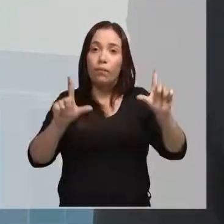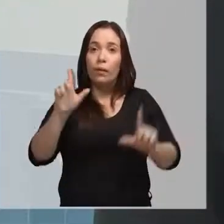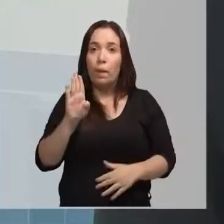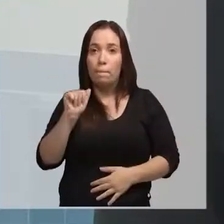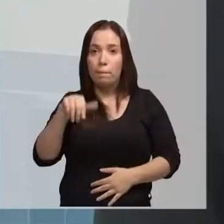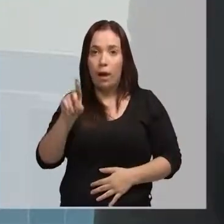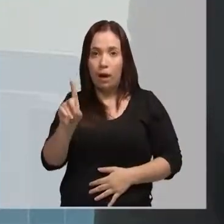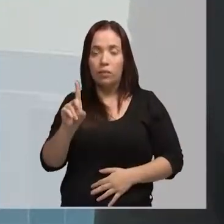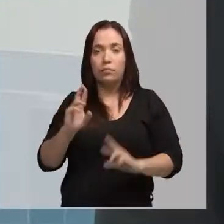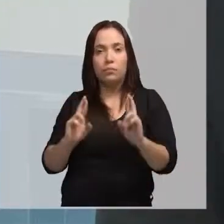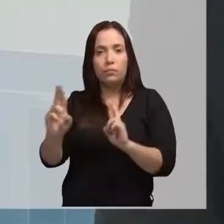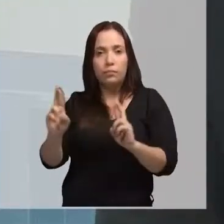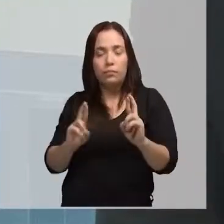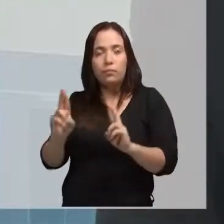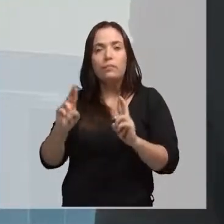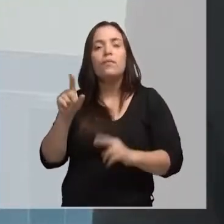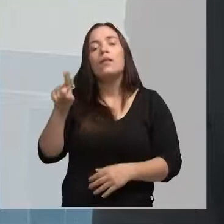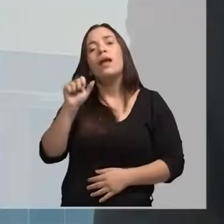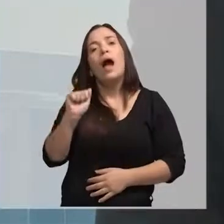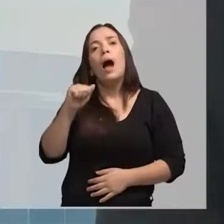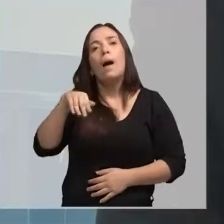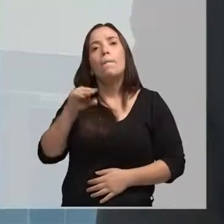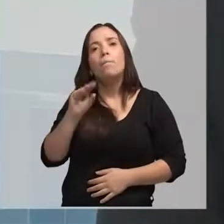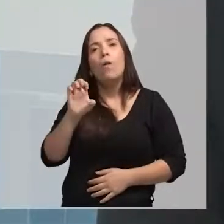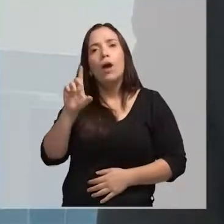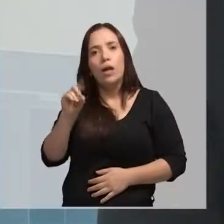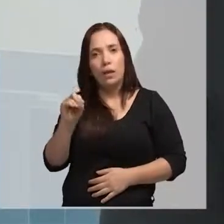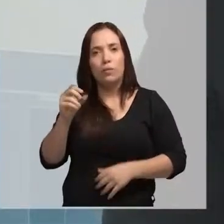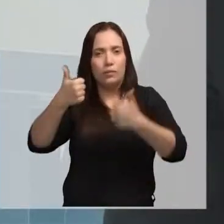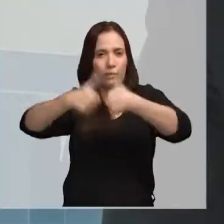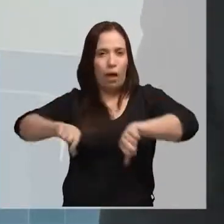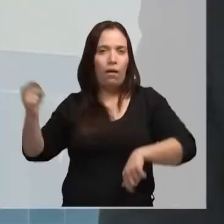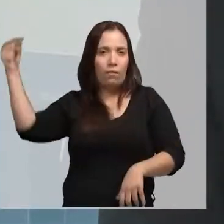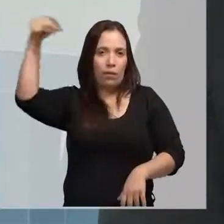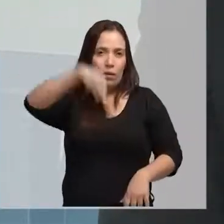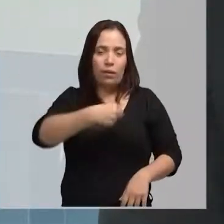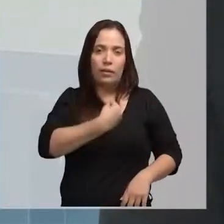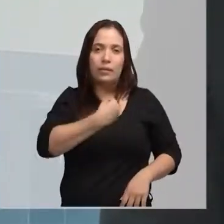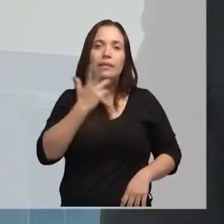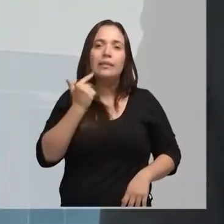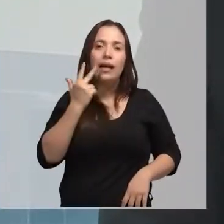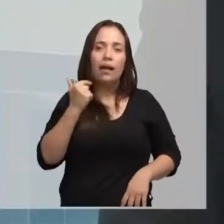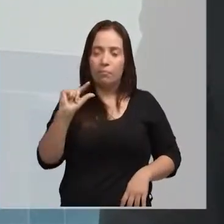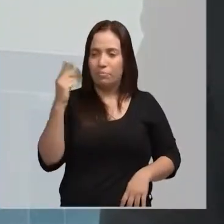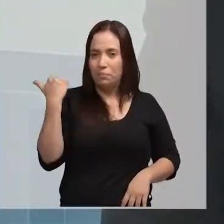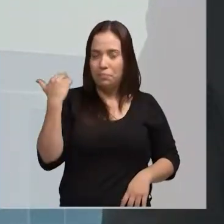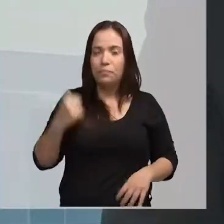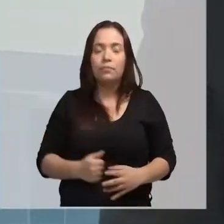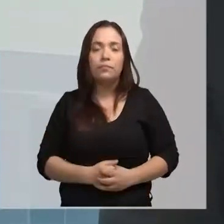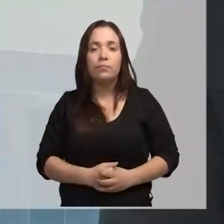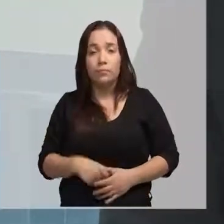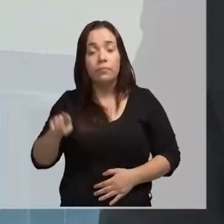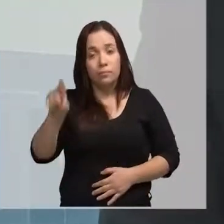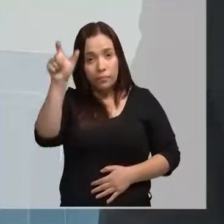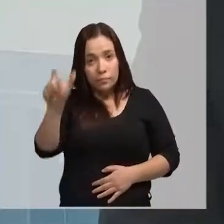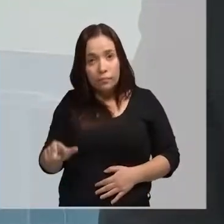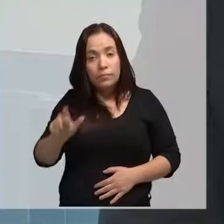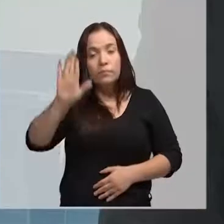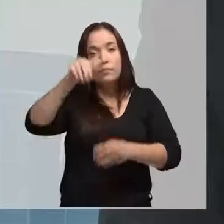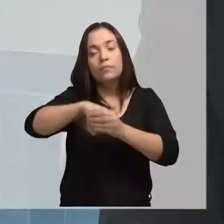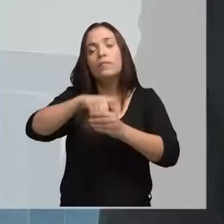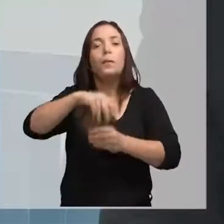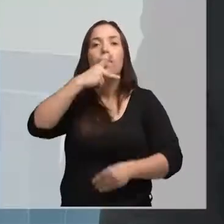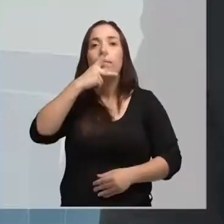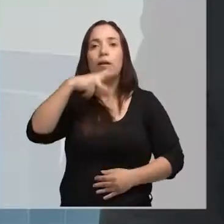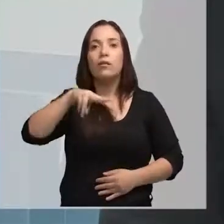essa semana o senhor Amoedo. Esteve até aqui no Ceará também essa semana. Teve essa semana. O candidato do Partido Novo,